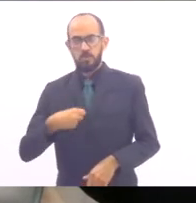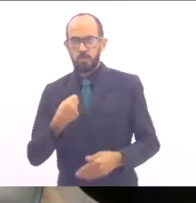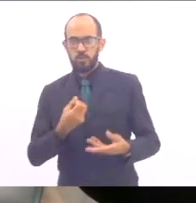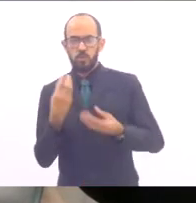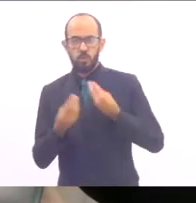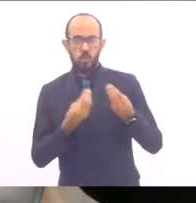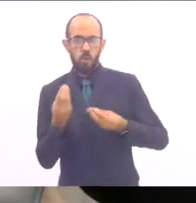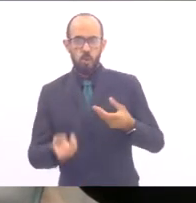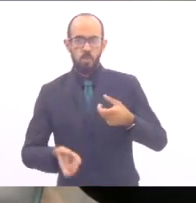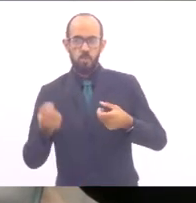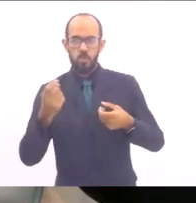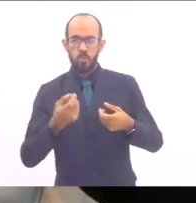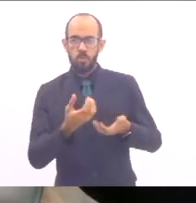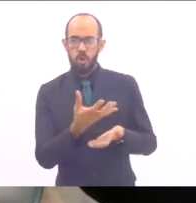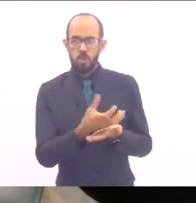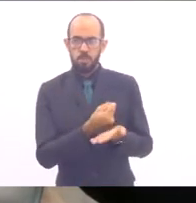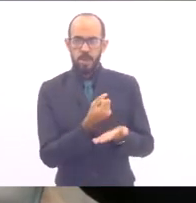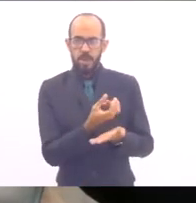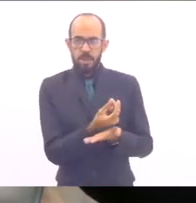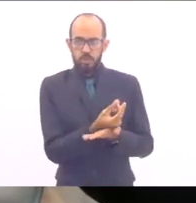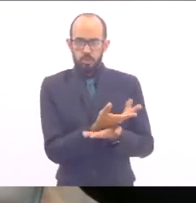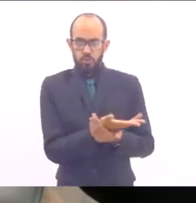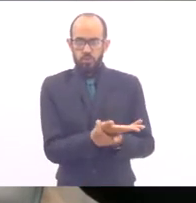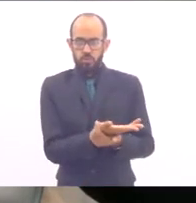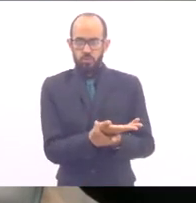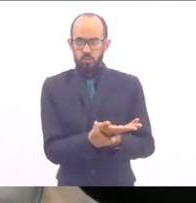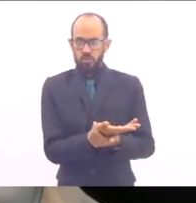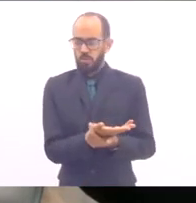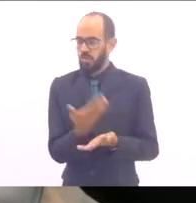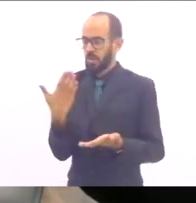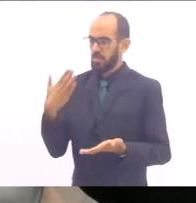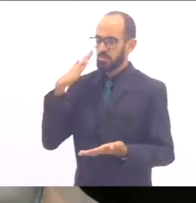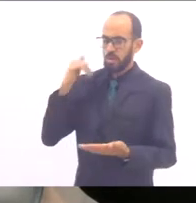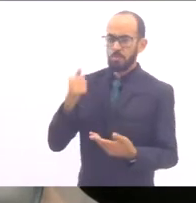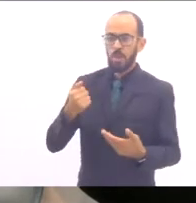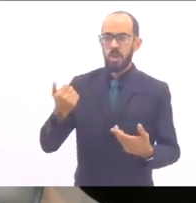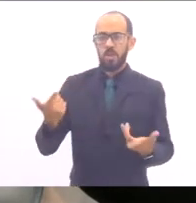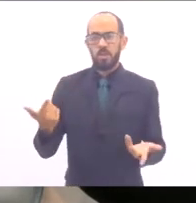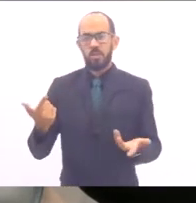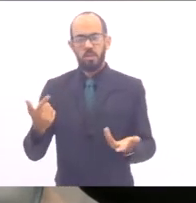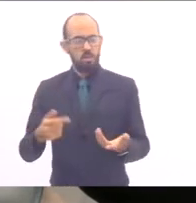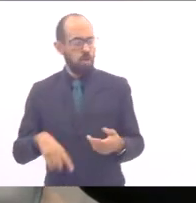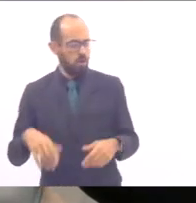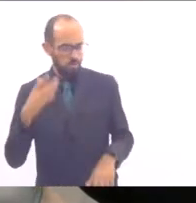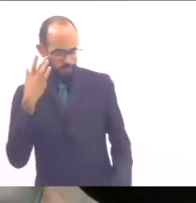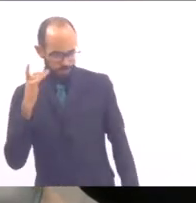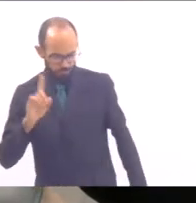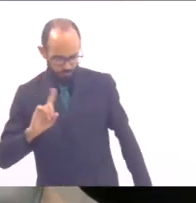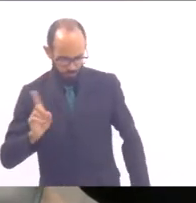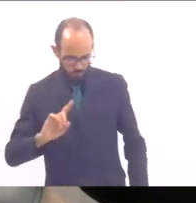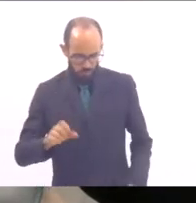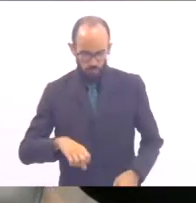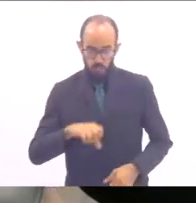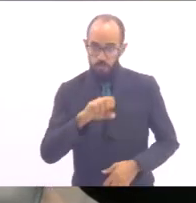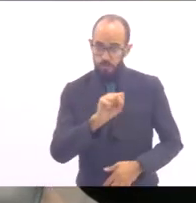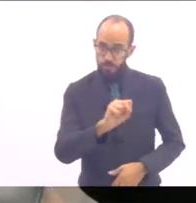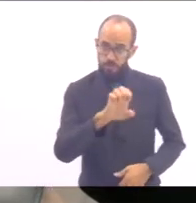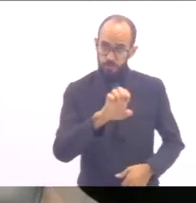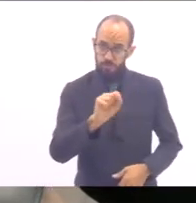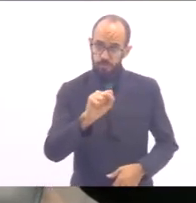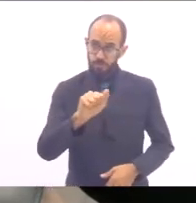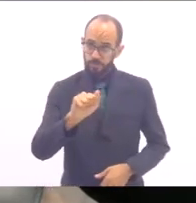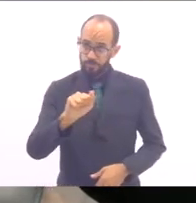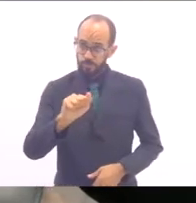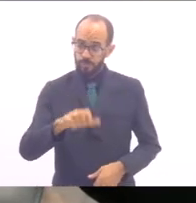esse recurso, embora tenha... Está onde esse recurso? Exatamente. Ficou entre a CEAS e a INEA. A última informação que eu